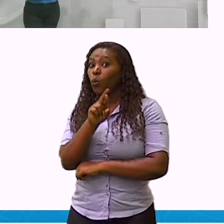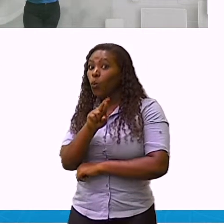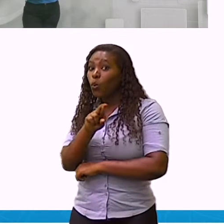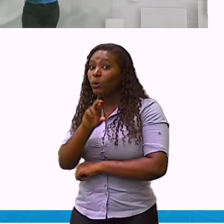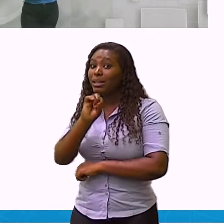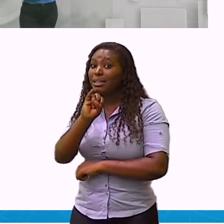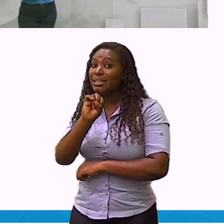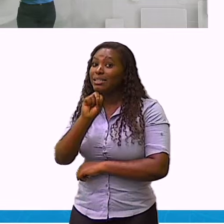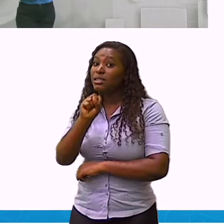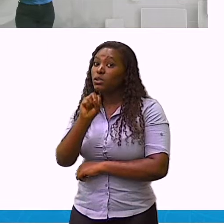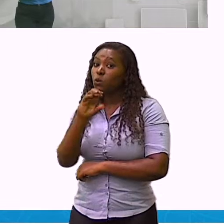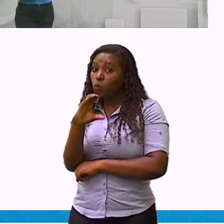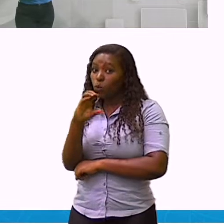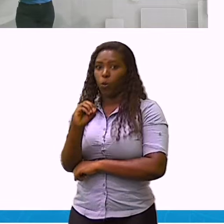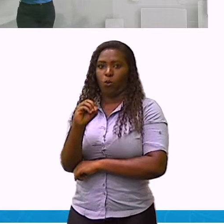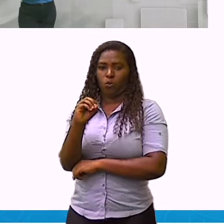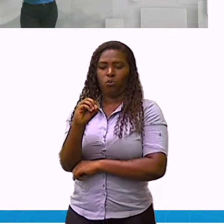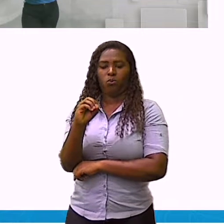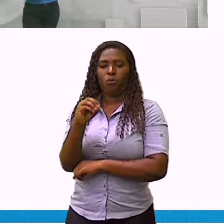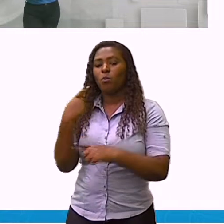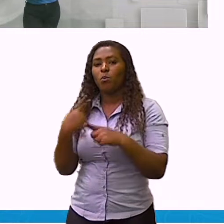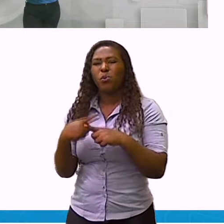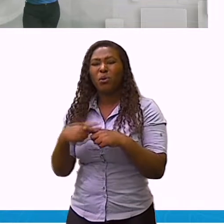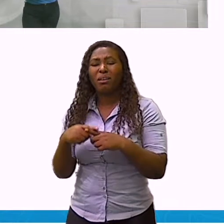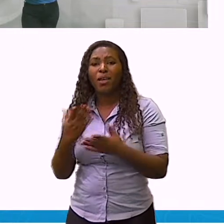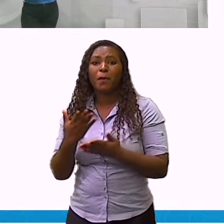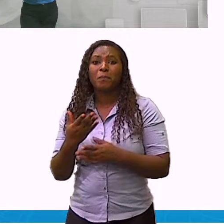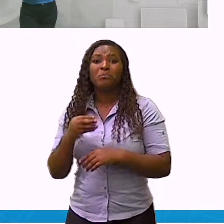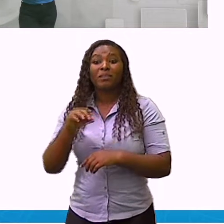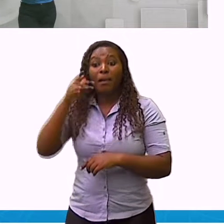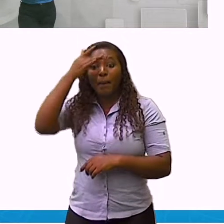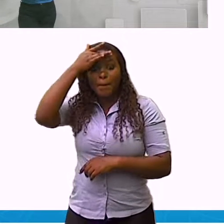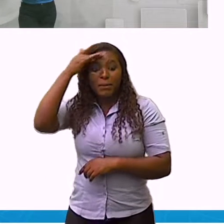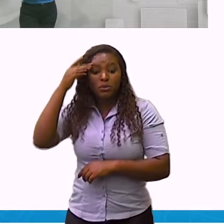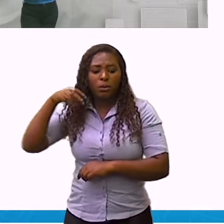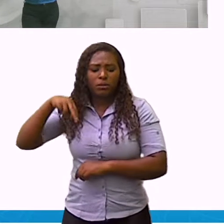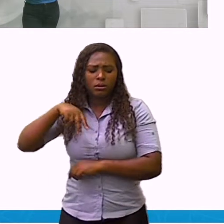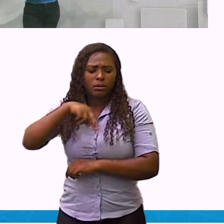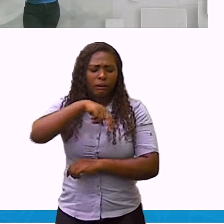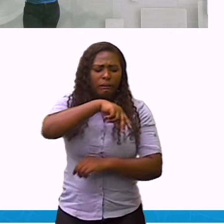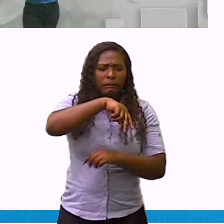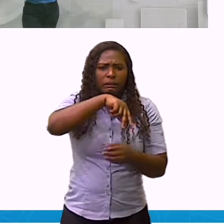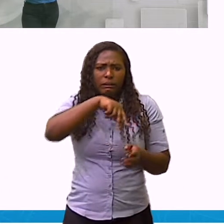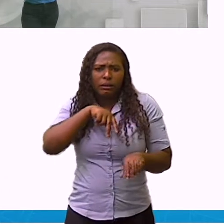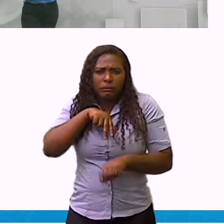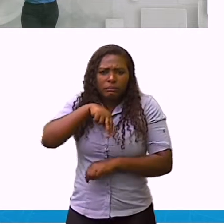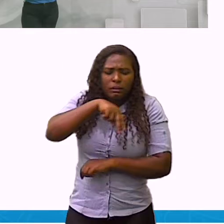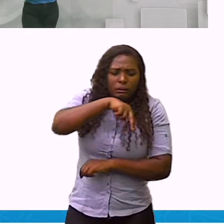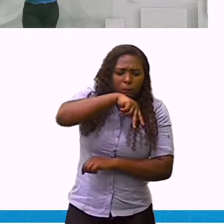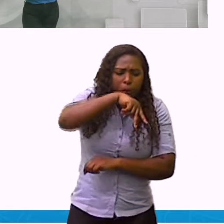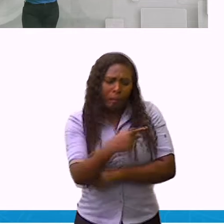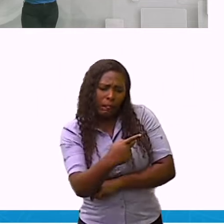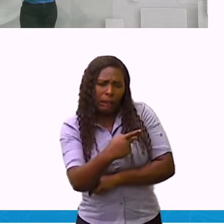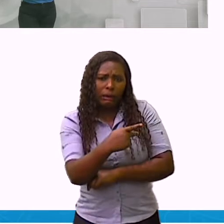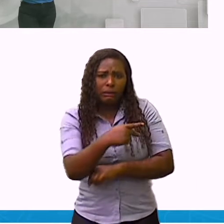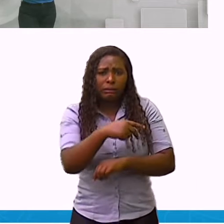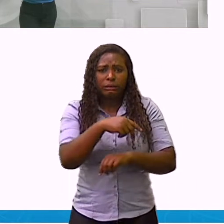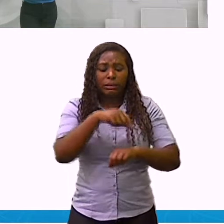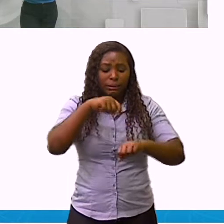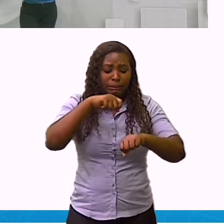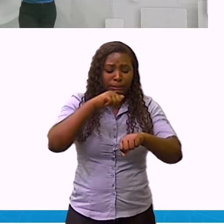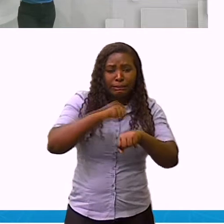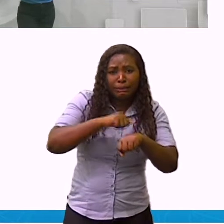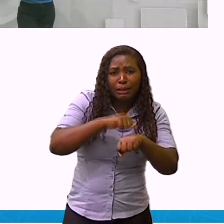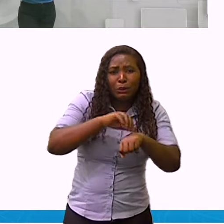de pisar nesse buraco, com a consequência de torcer ou quebrar alguns ossos, torcer o